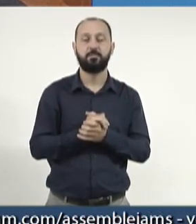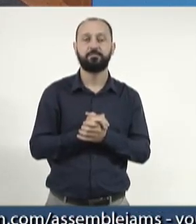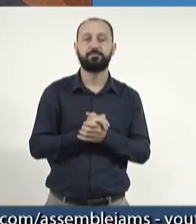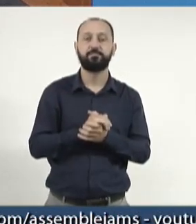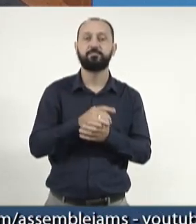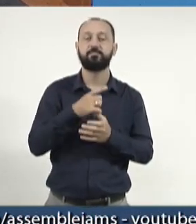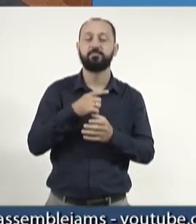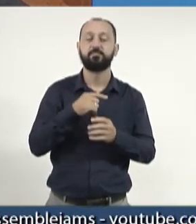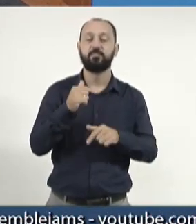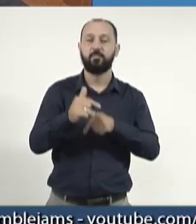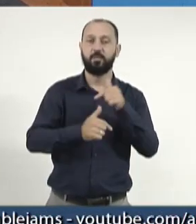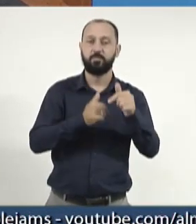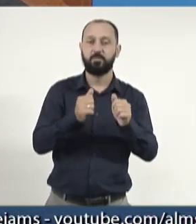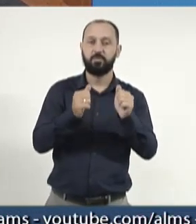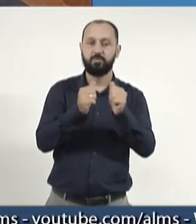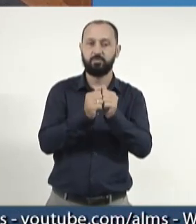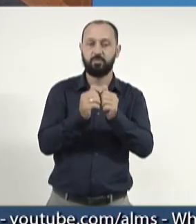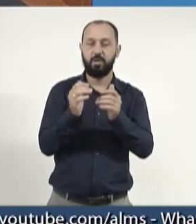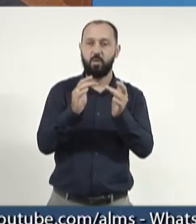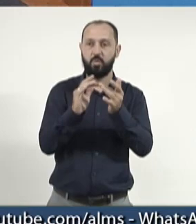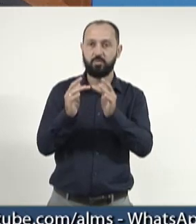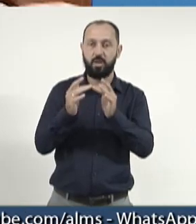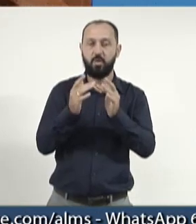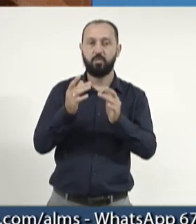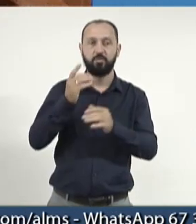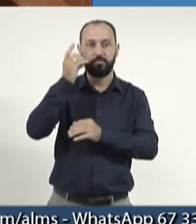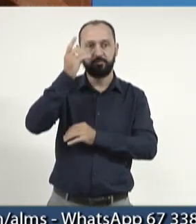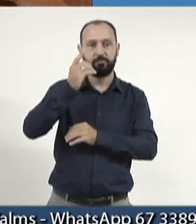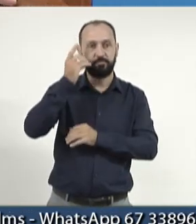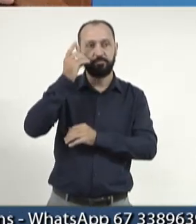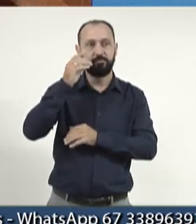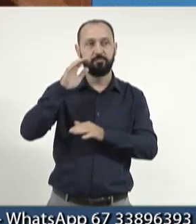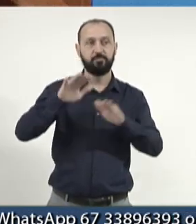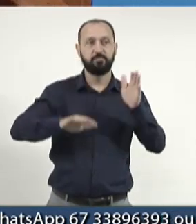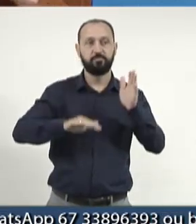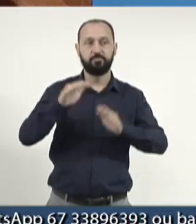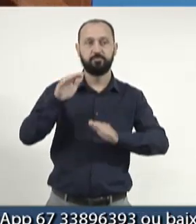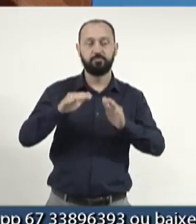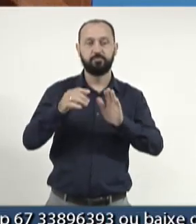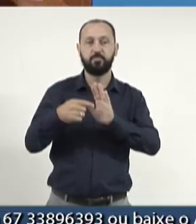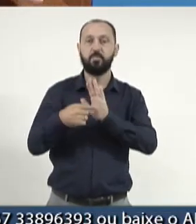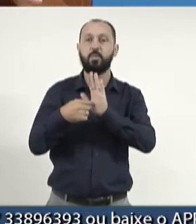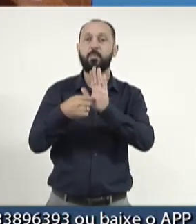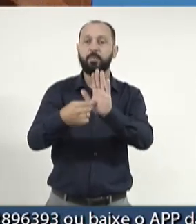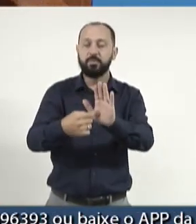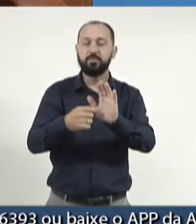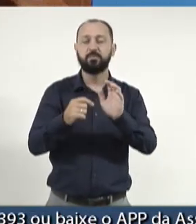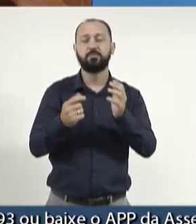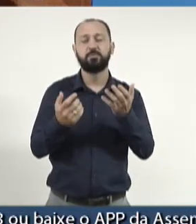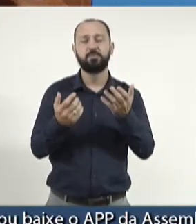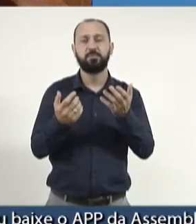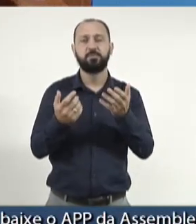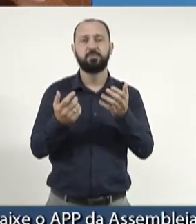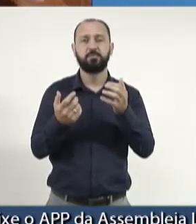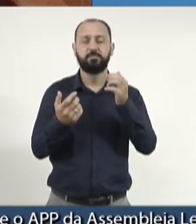Tem atuado junto a parlamentares, ora demonstrando